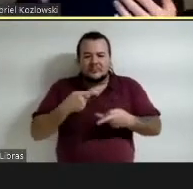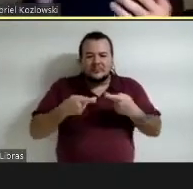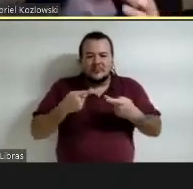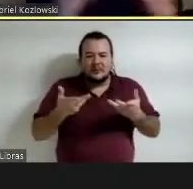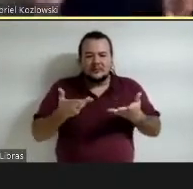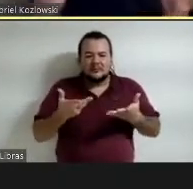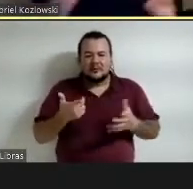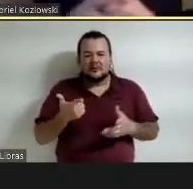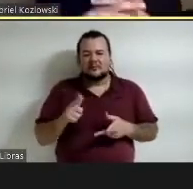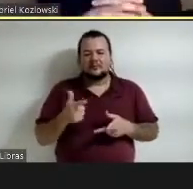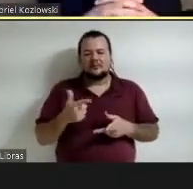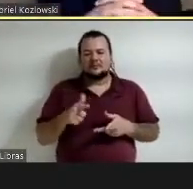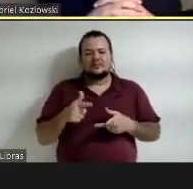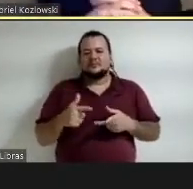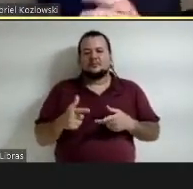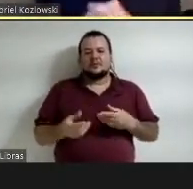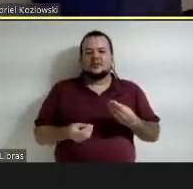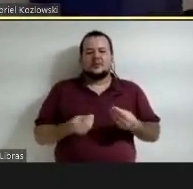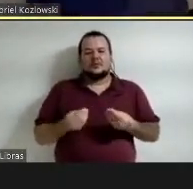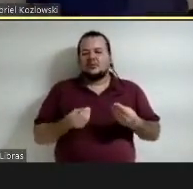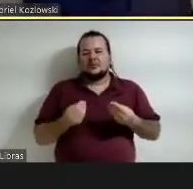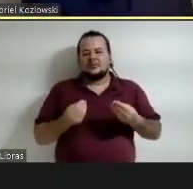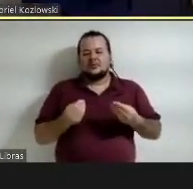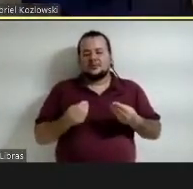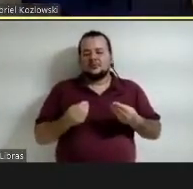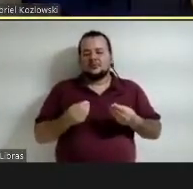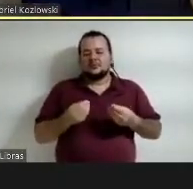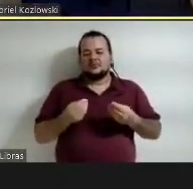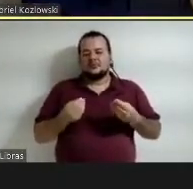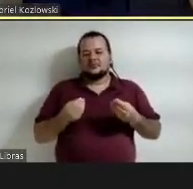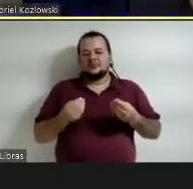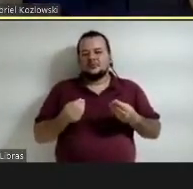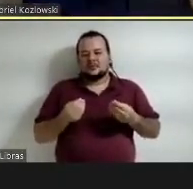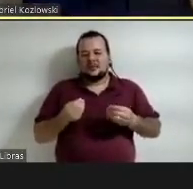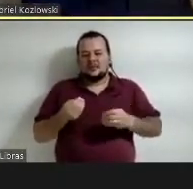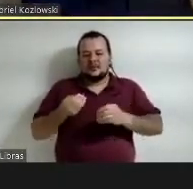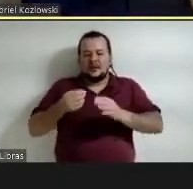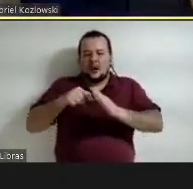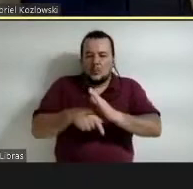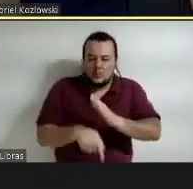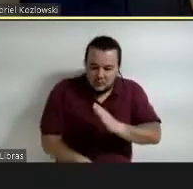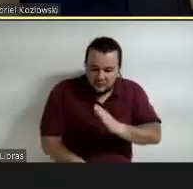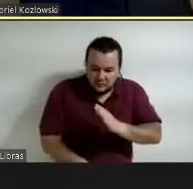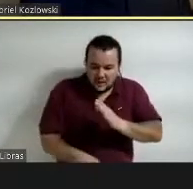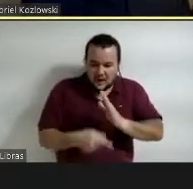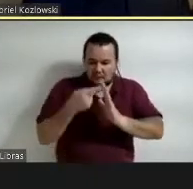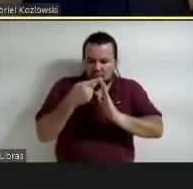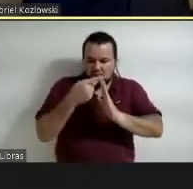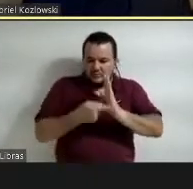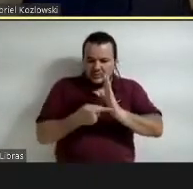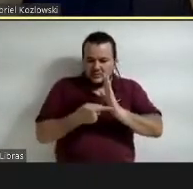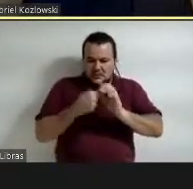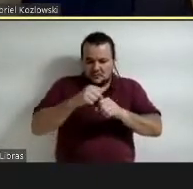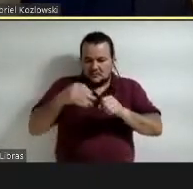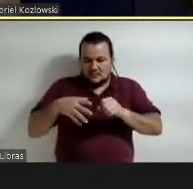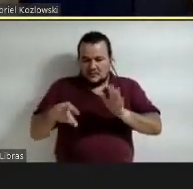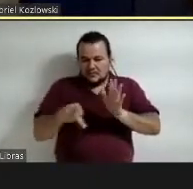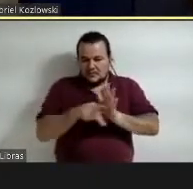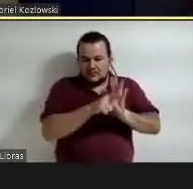como extrapolar o projeto para uma escala que não é a dele, né?